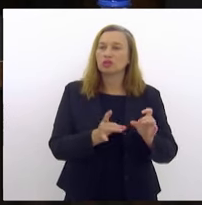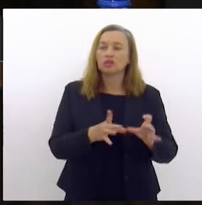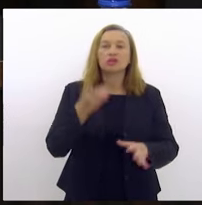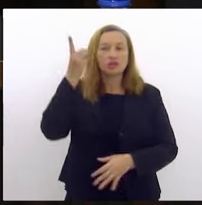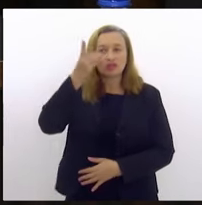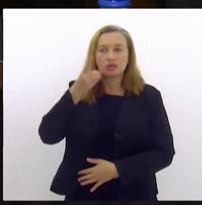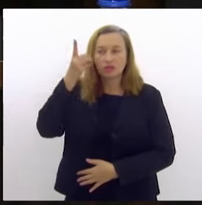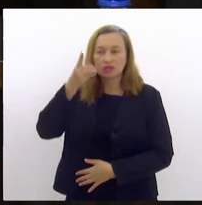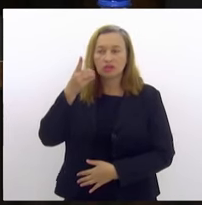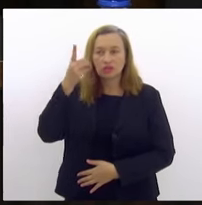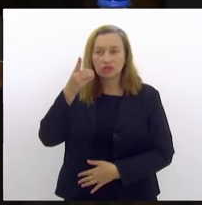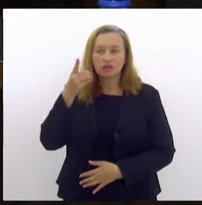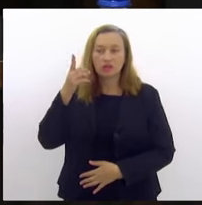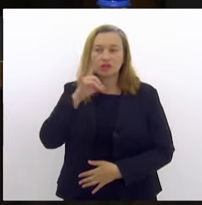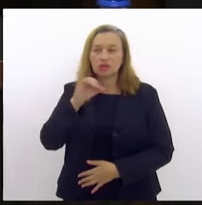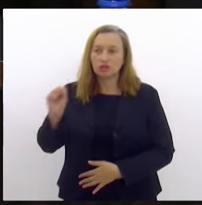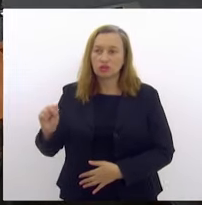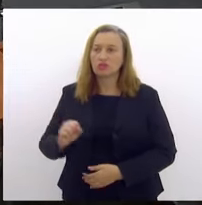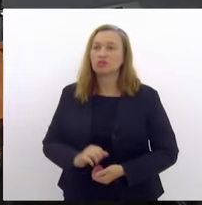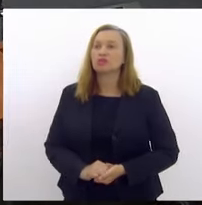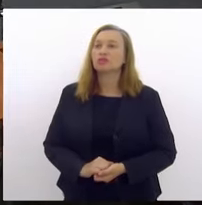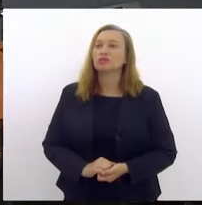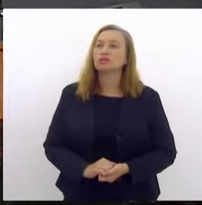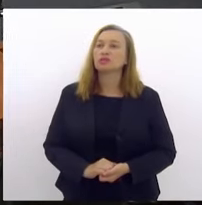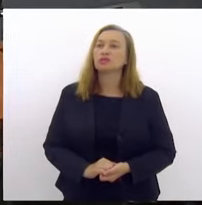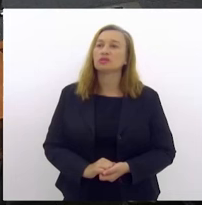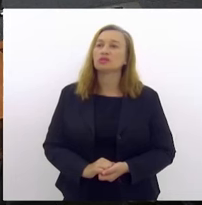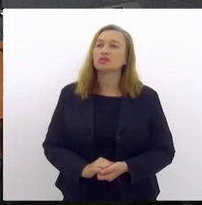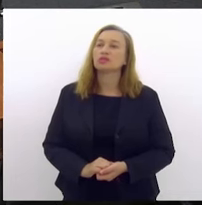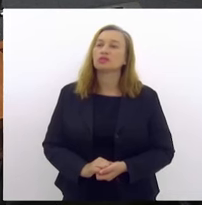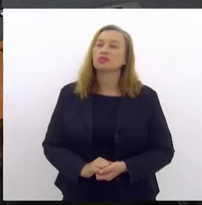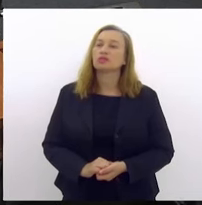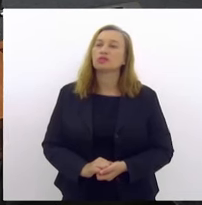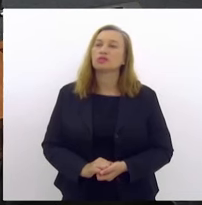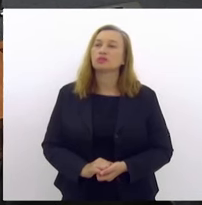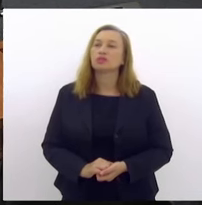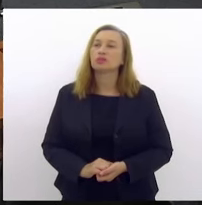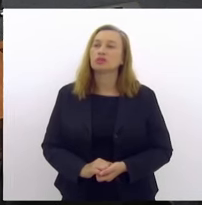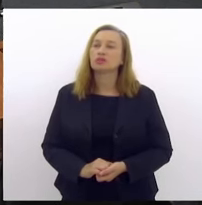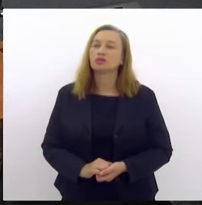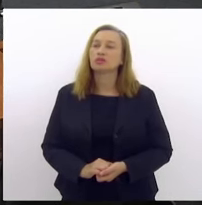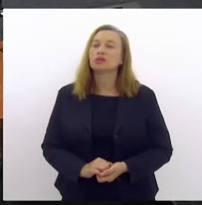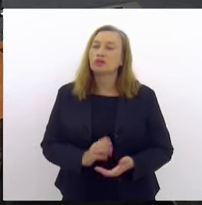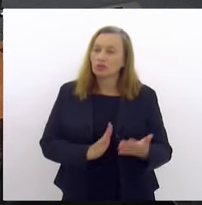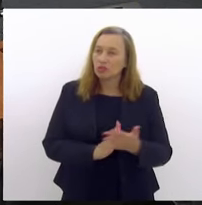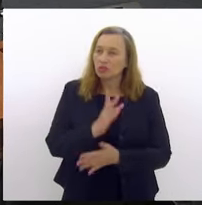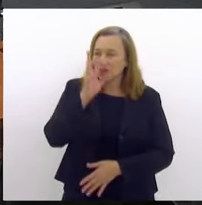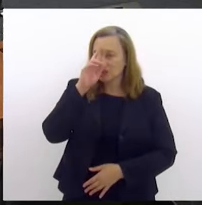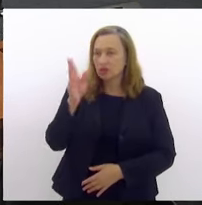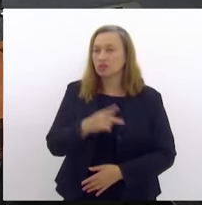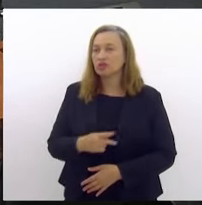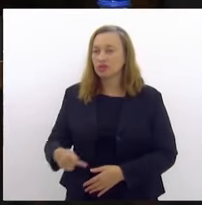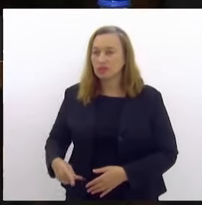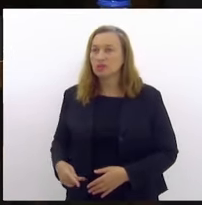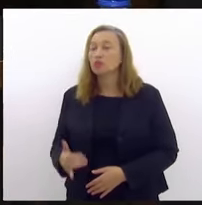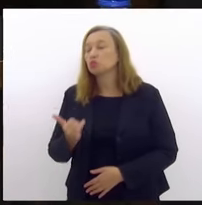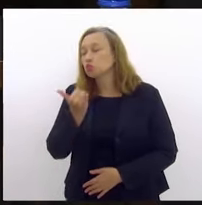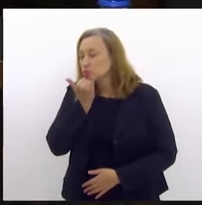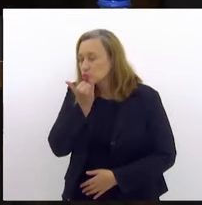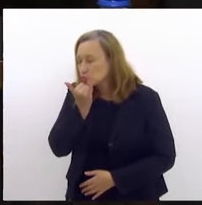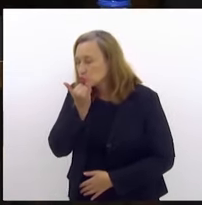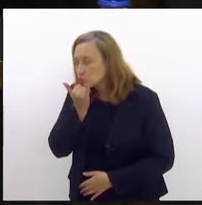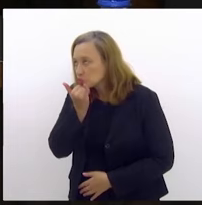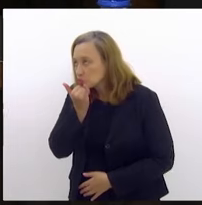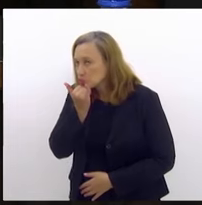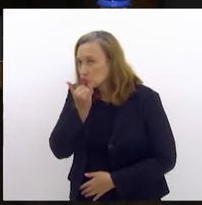relatoria especial, o deputado Dionísio Lins. Favorável, senhora presidente. E peço perdão, porque